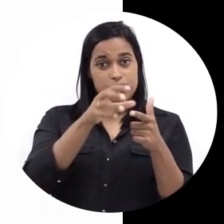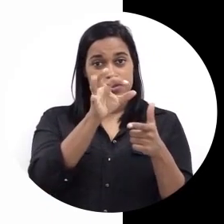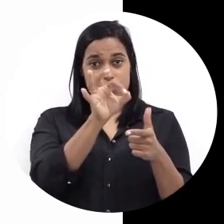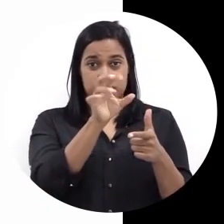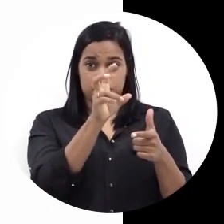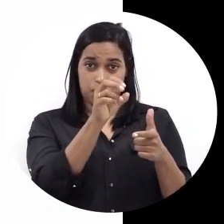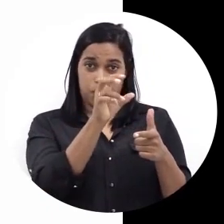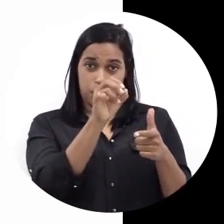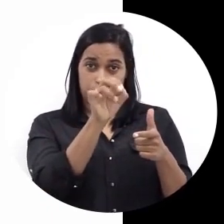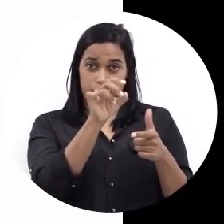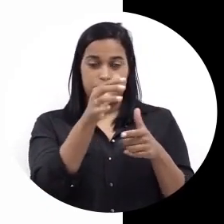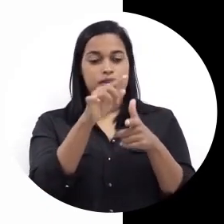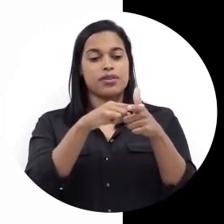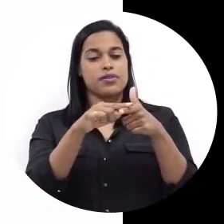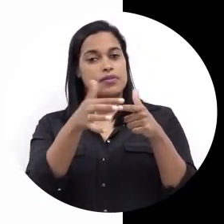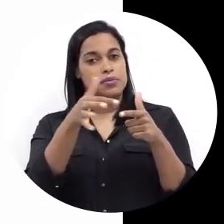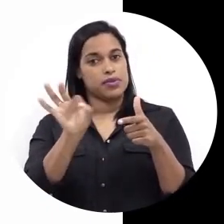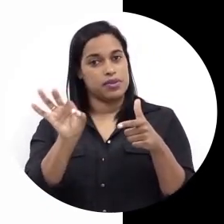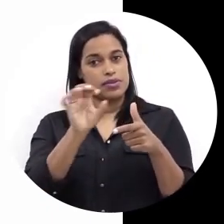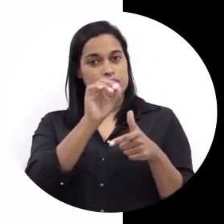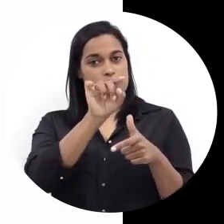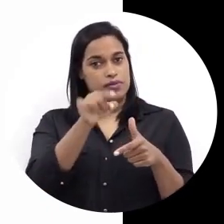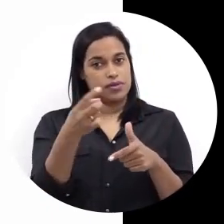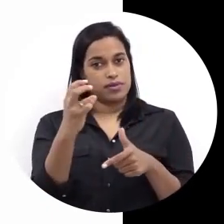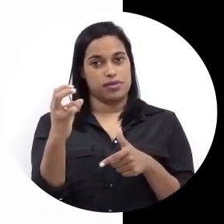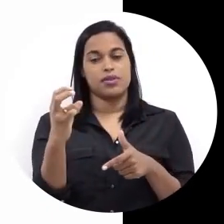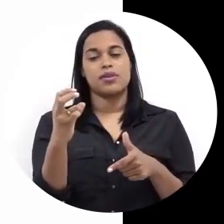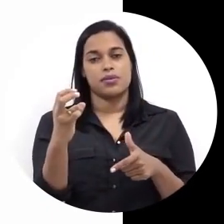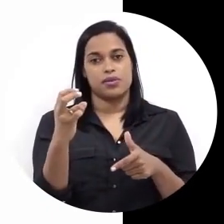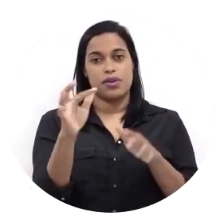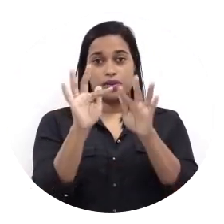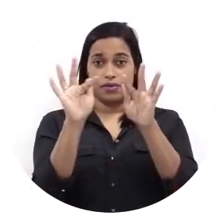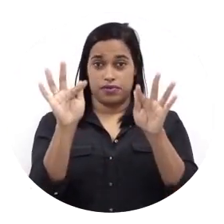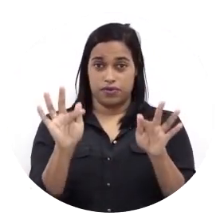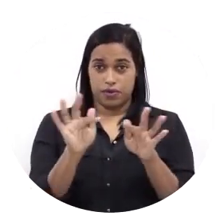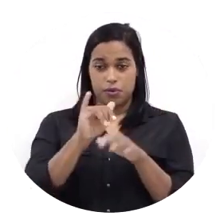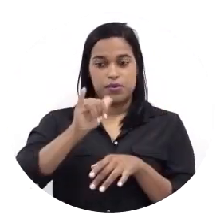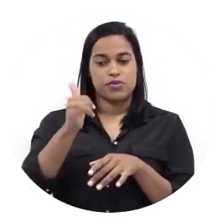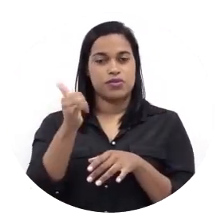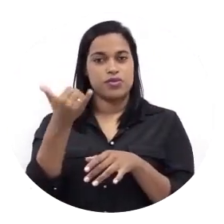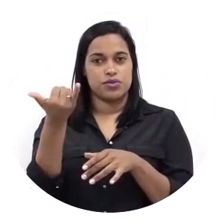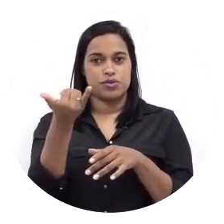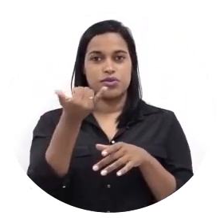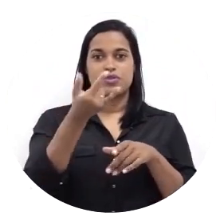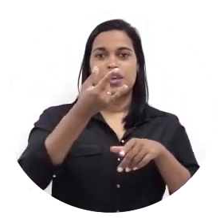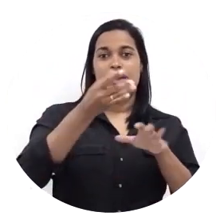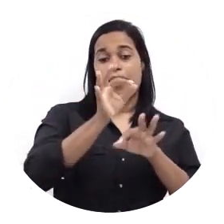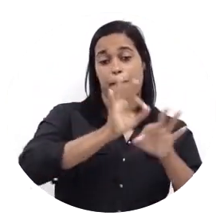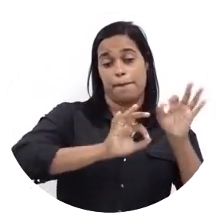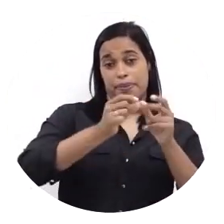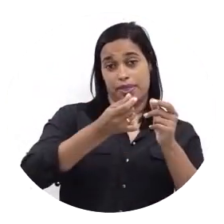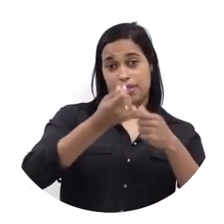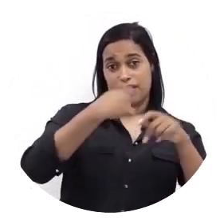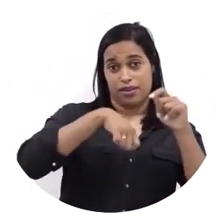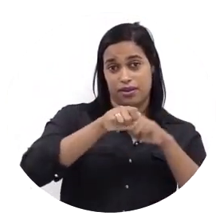o que nos vai dar 0,5. A fórmula de juros é capital, taxa e tempo, como nós já